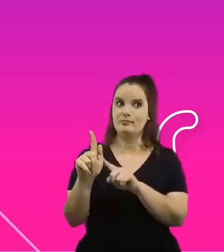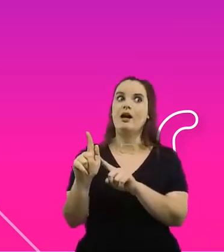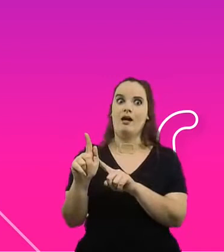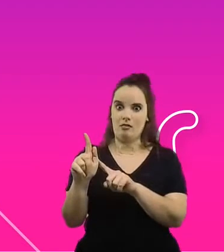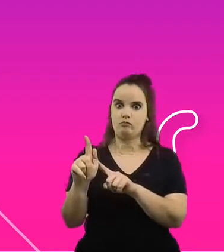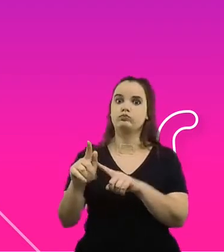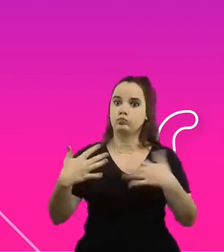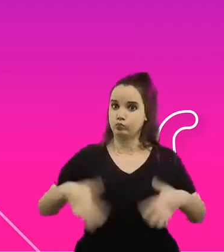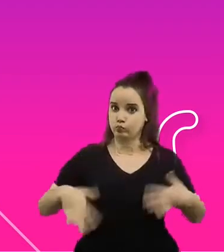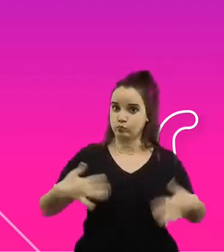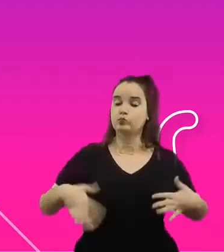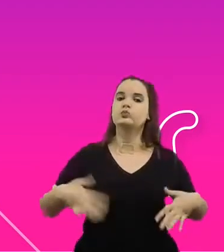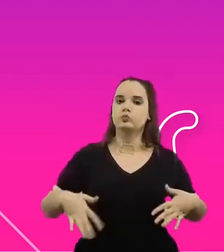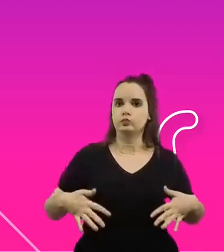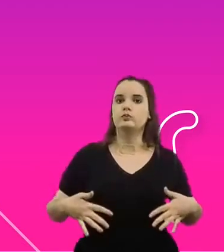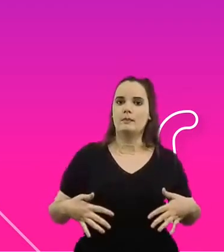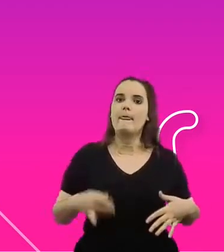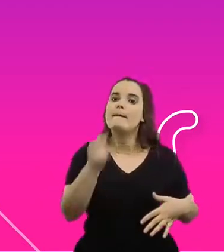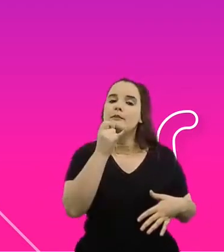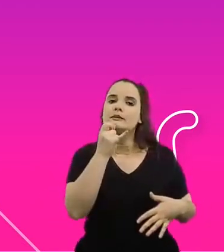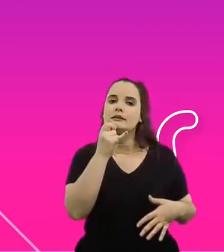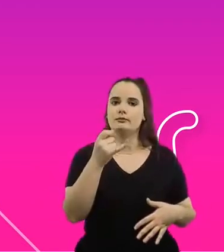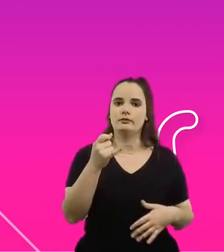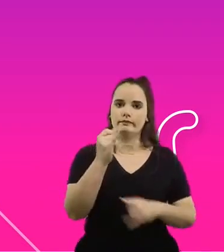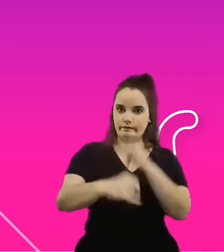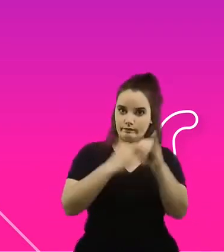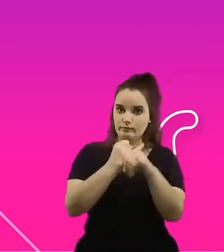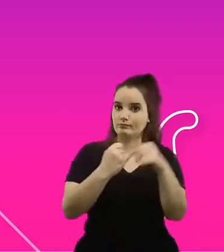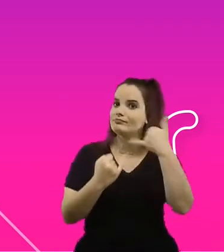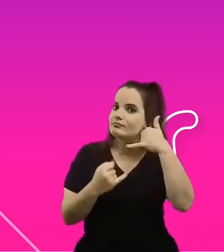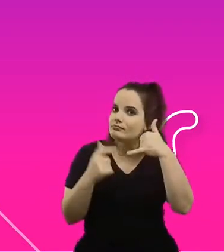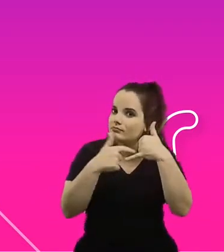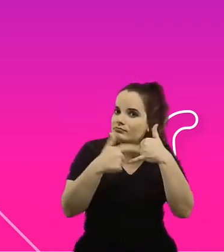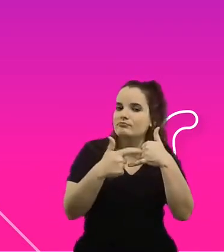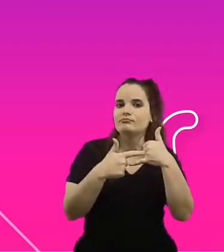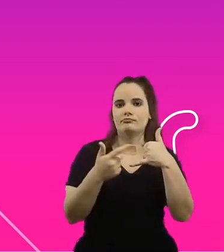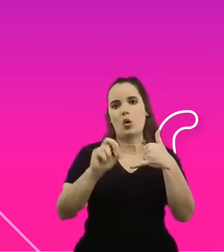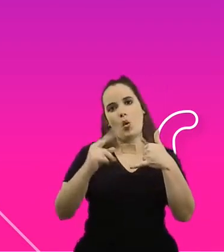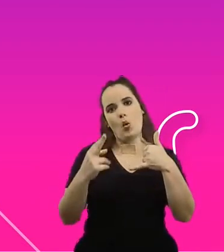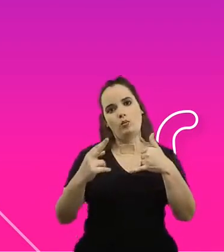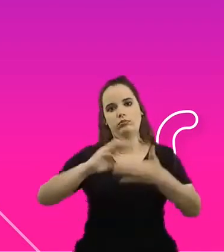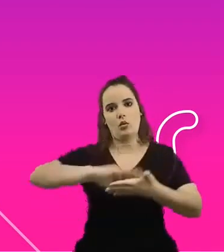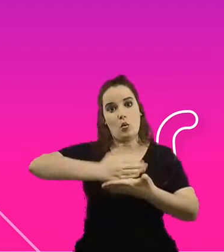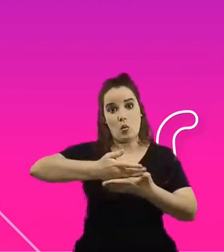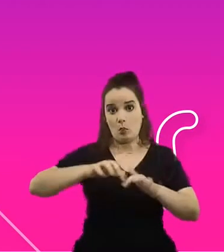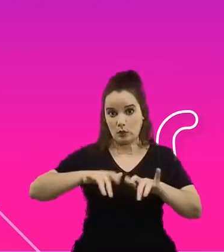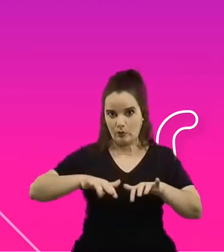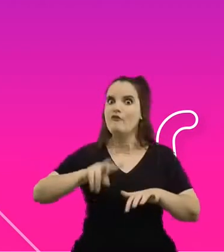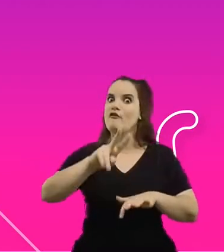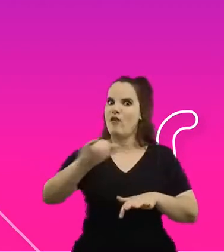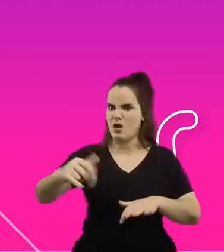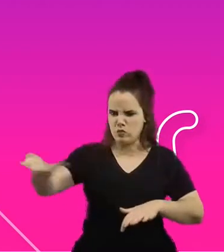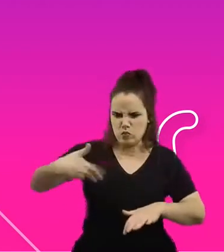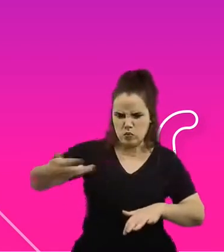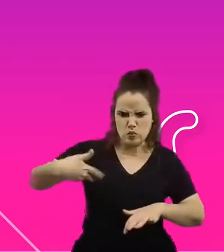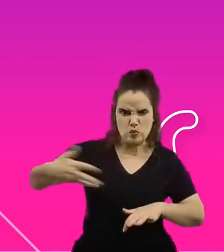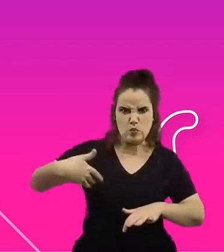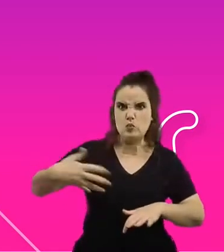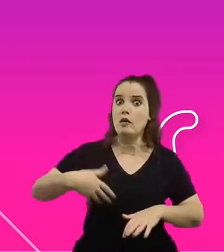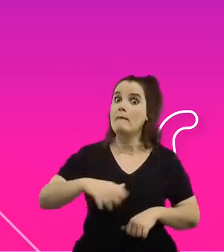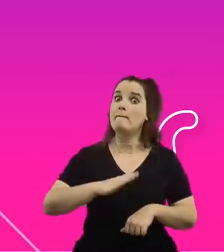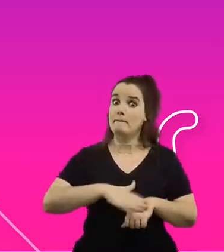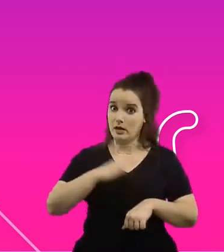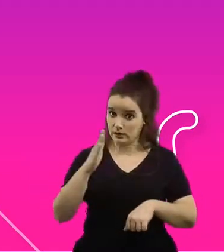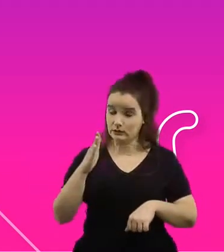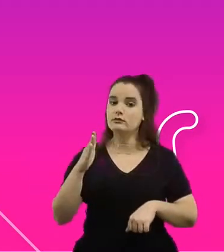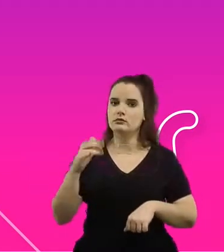internet nos nossos celulares e nos nossos computadores, ela vai ficar muito mais rápida, você vai conseguir transferir muito mais dados,